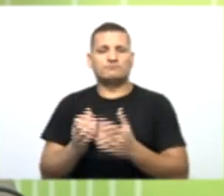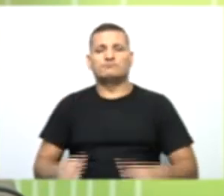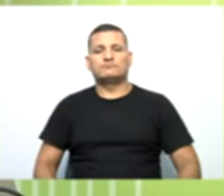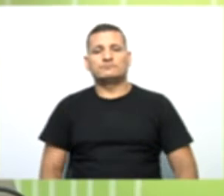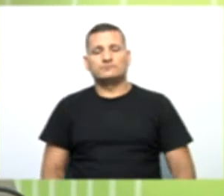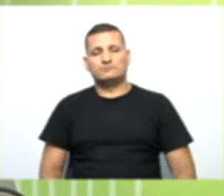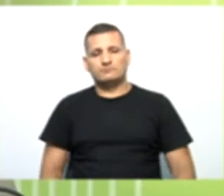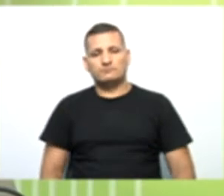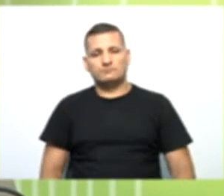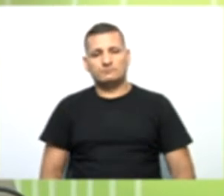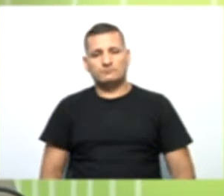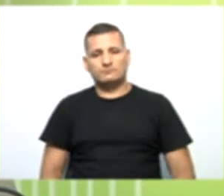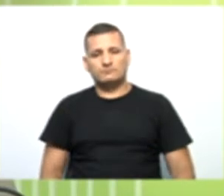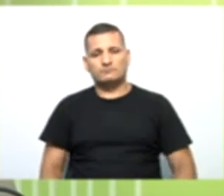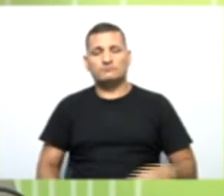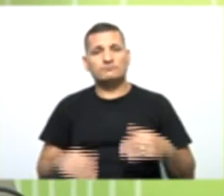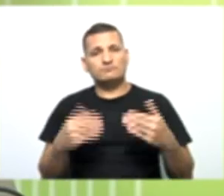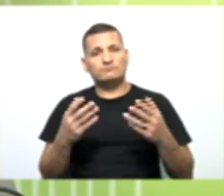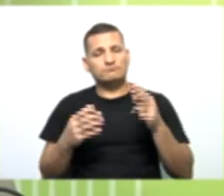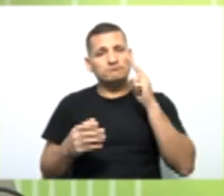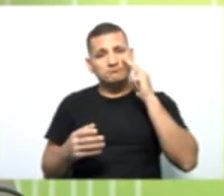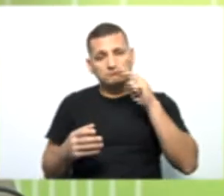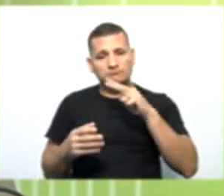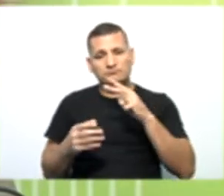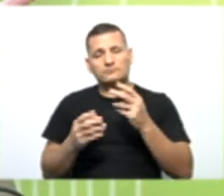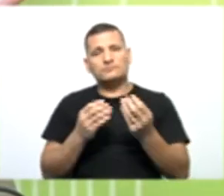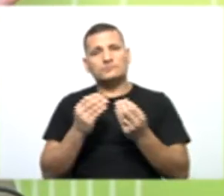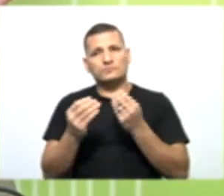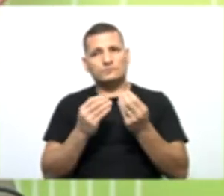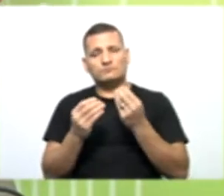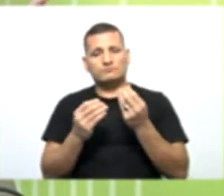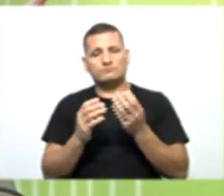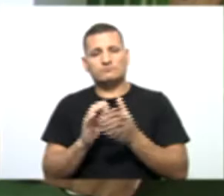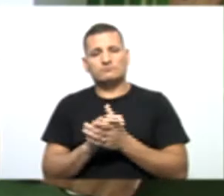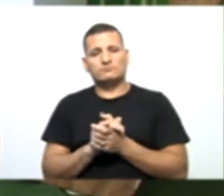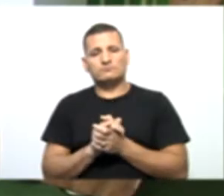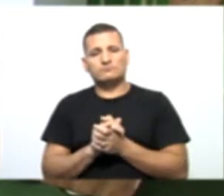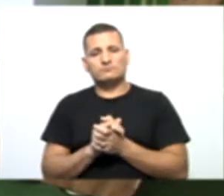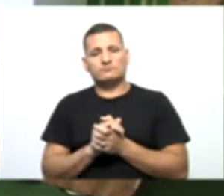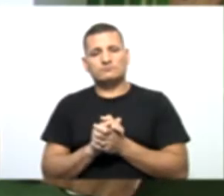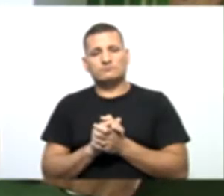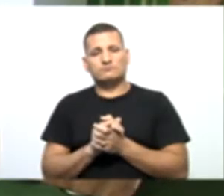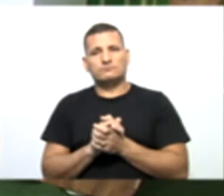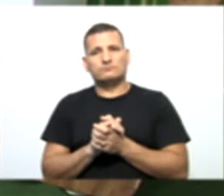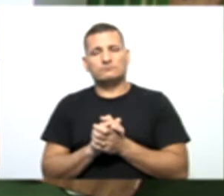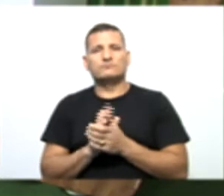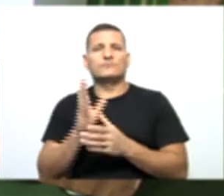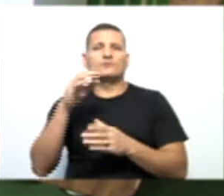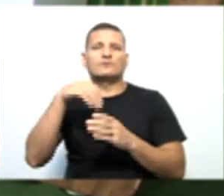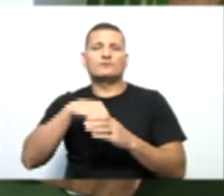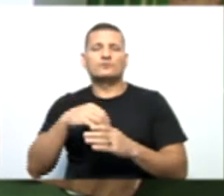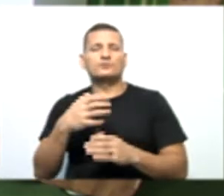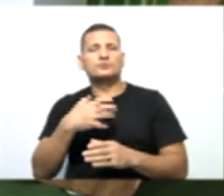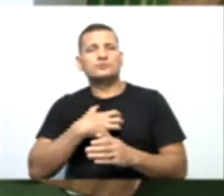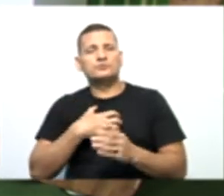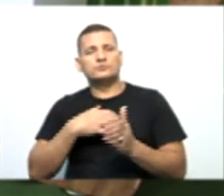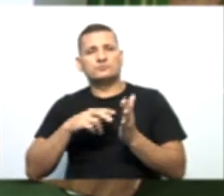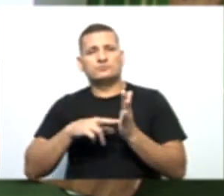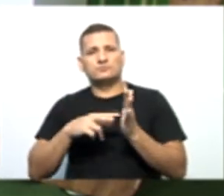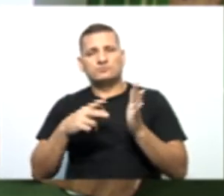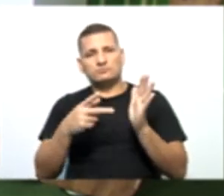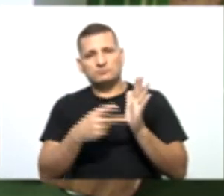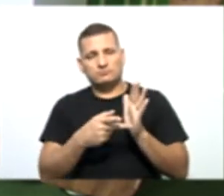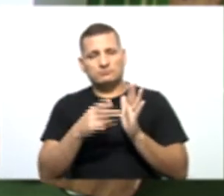parte. Então, veja como é bem dentro, né, professor, do sentido da